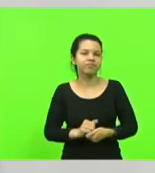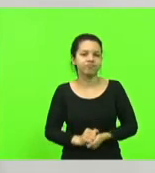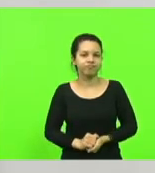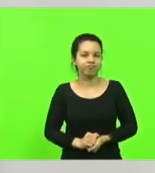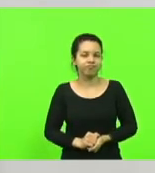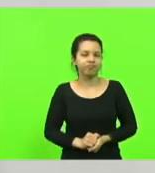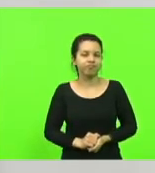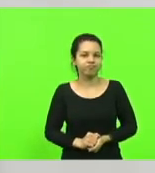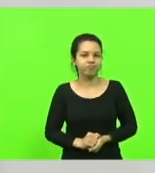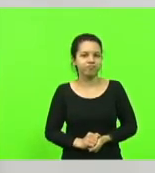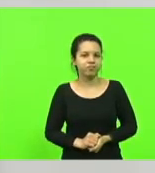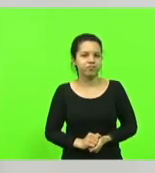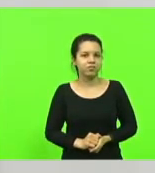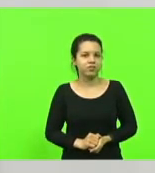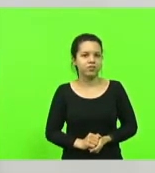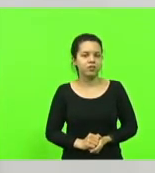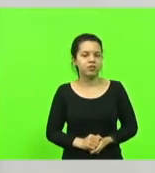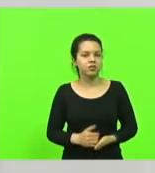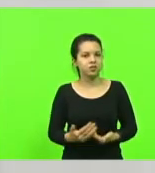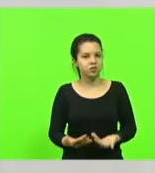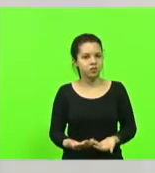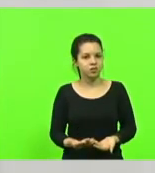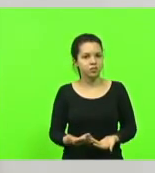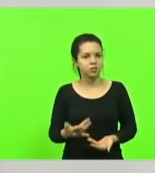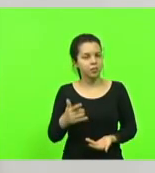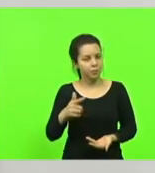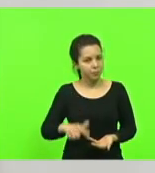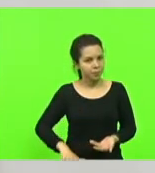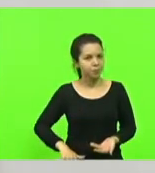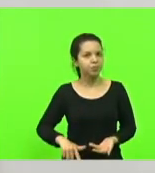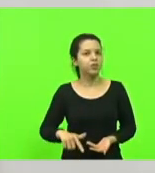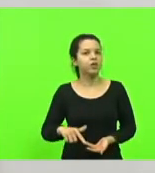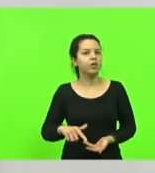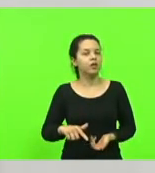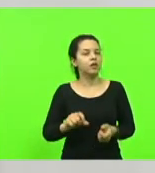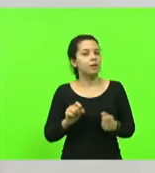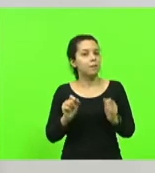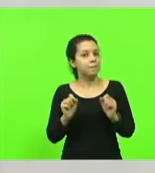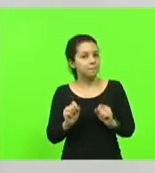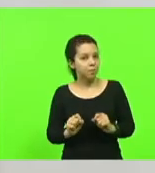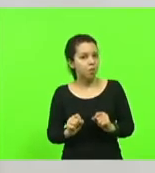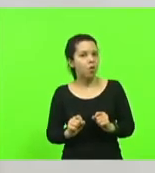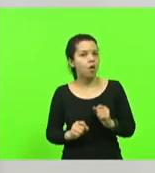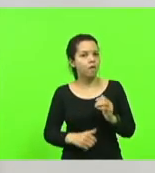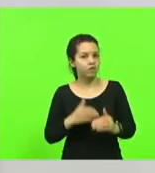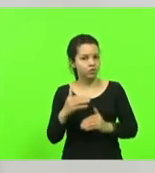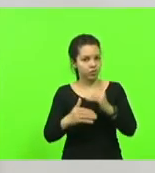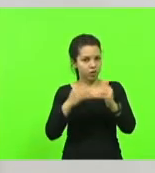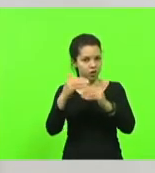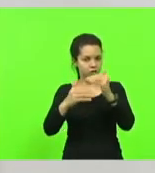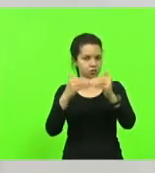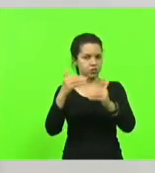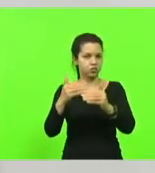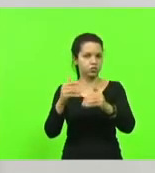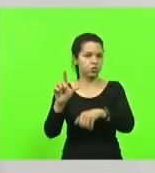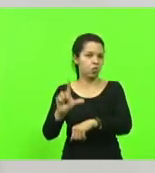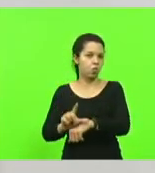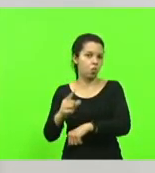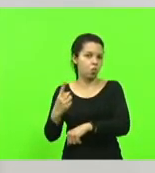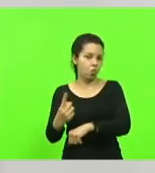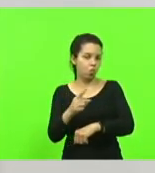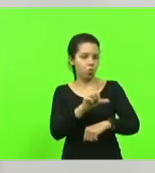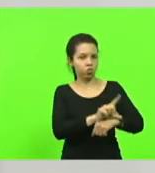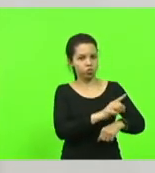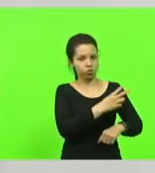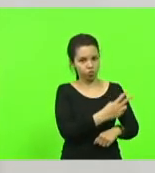E, além disso, para que pudesse ter esse avanço no lote 1 e lote 2, que já é importante,